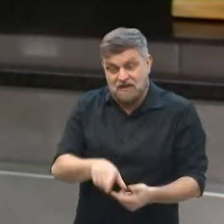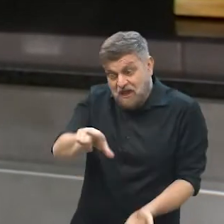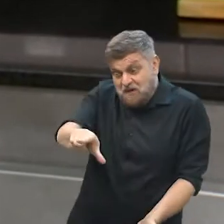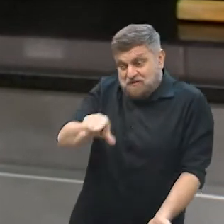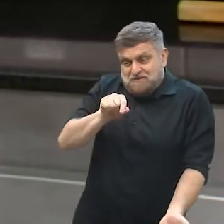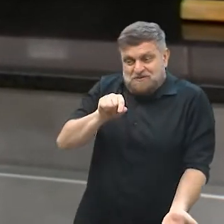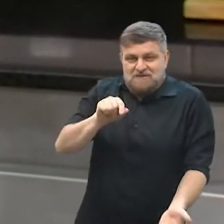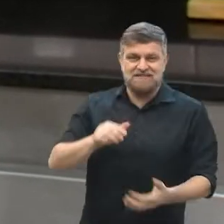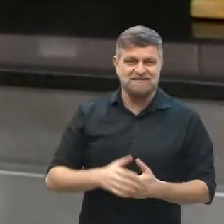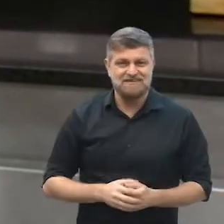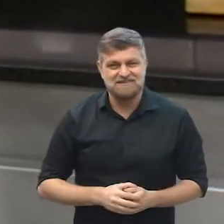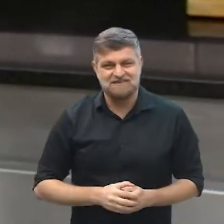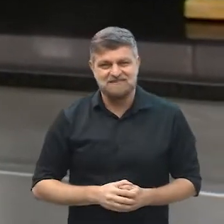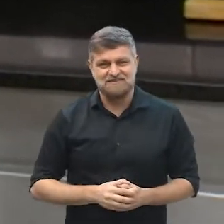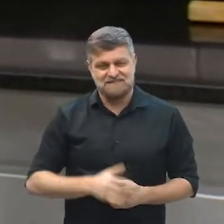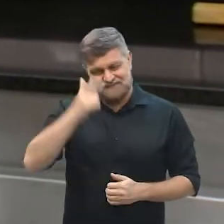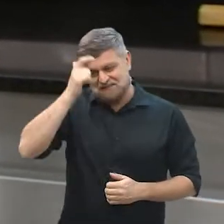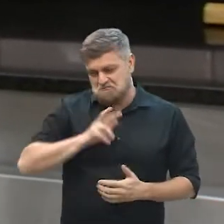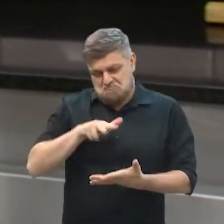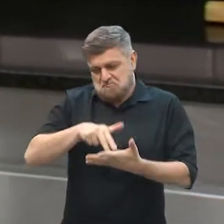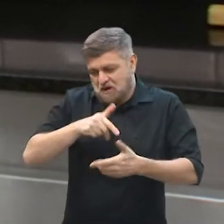né?